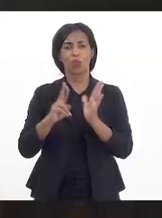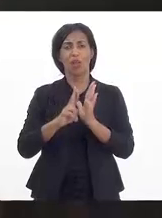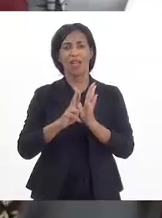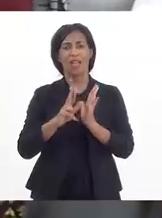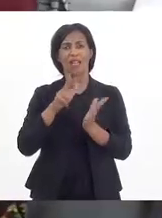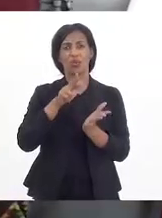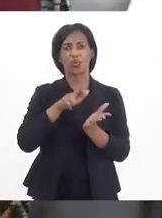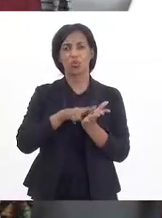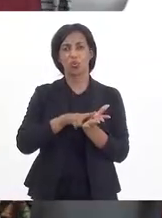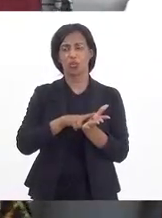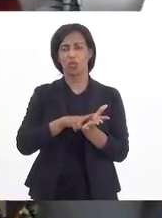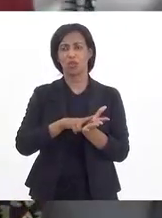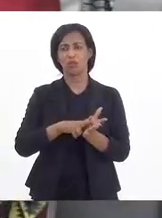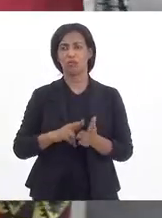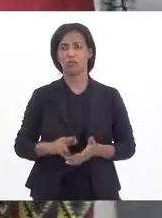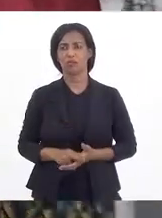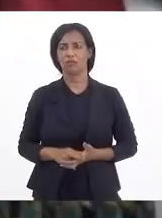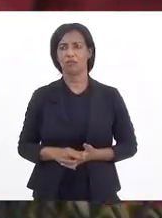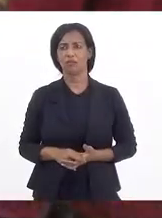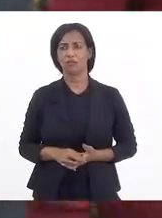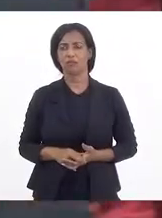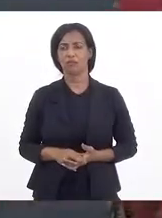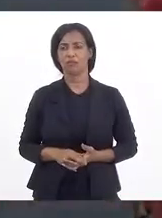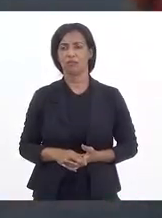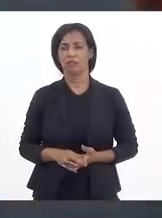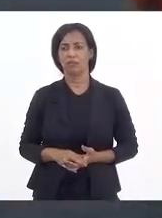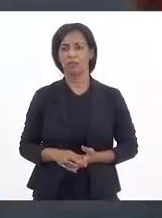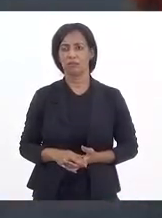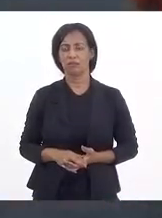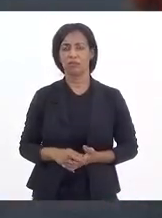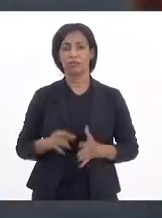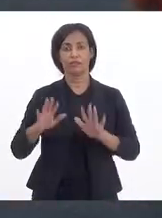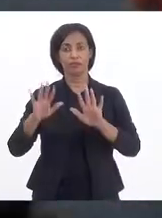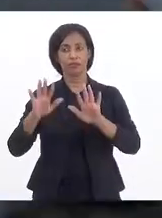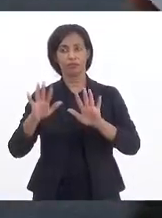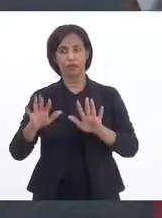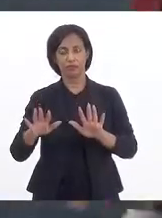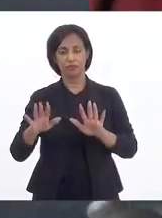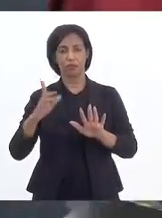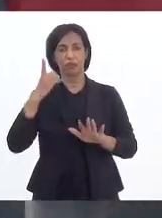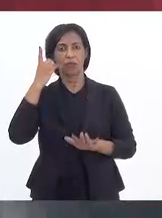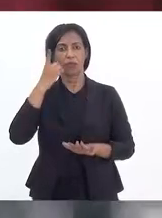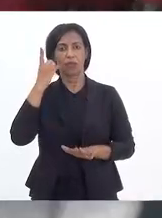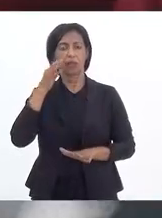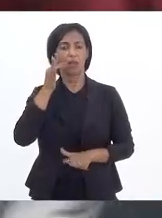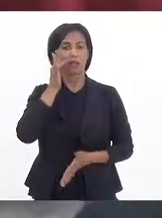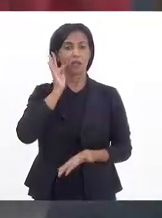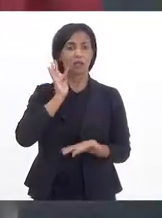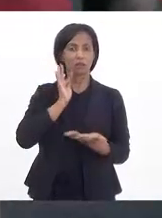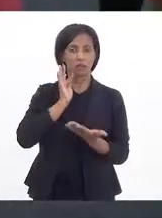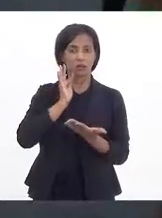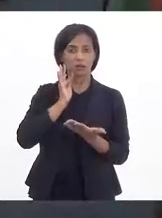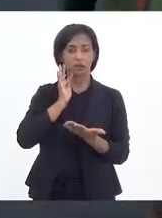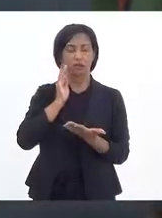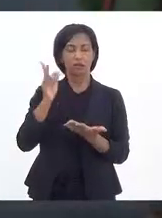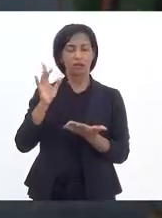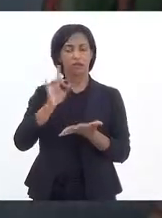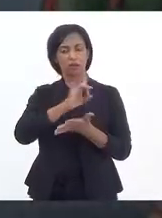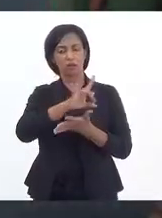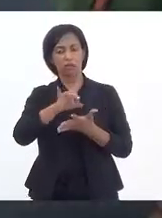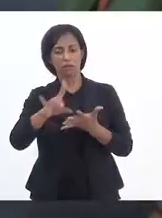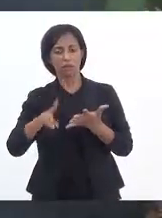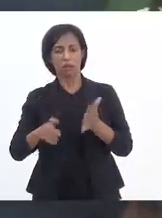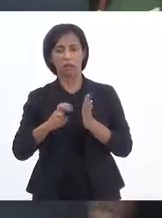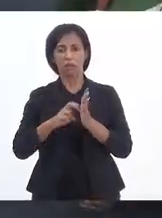Eu Só Quero conseguir na um voto a senhora presidenta pode comer brilhante o deputado Flávio serafini fez algumas ponderações